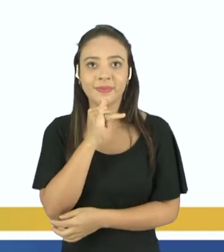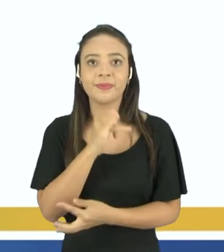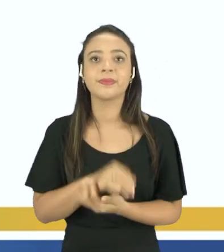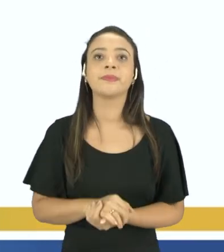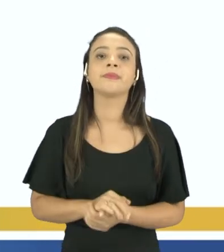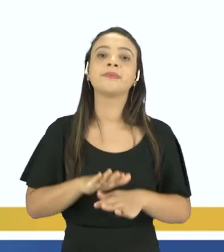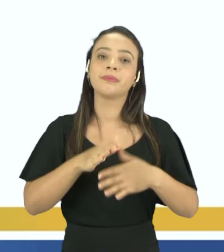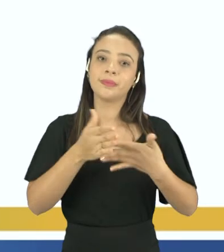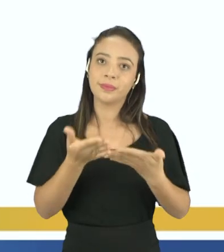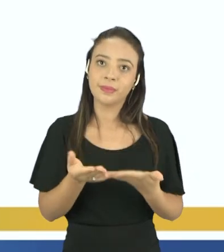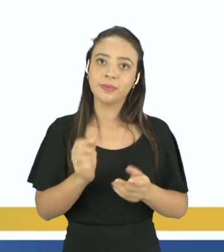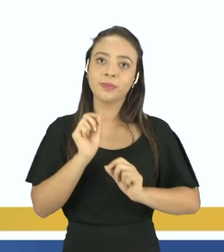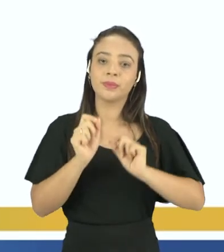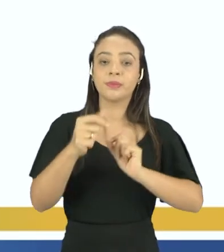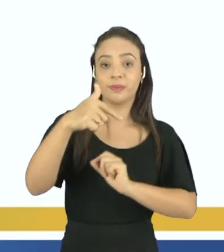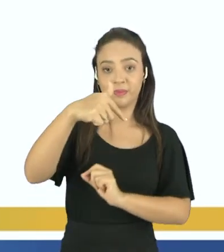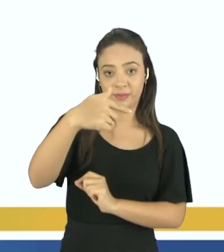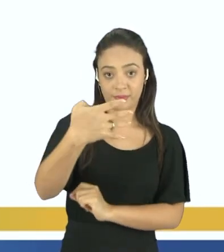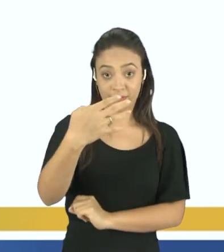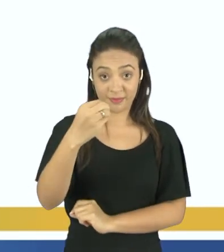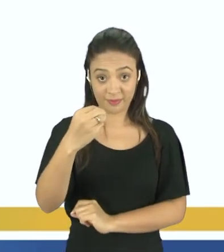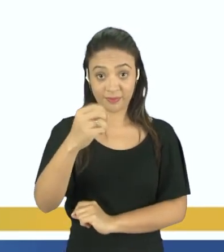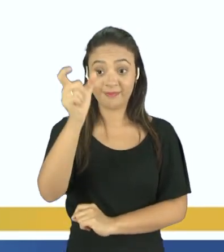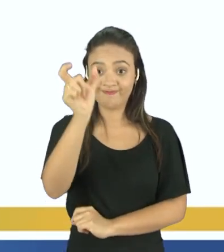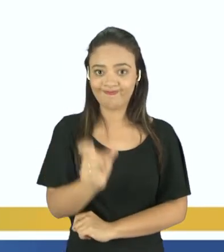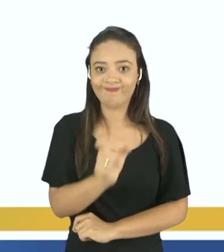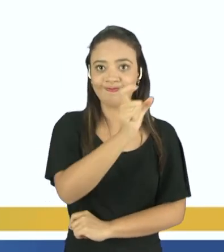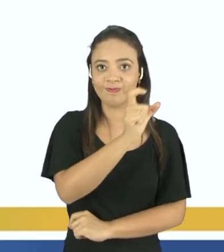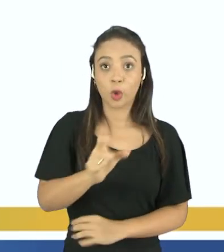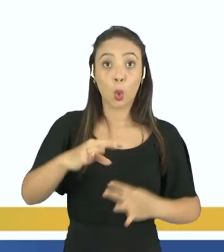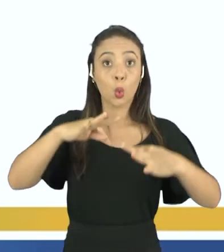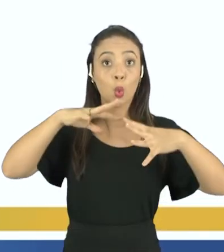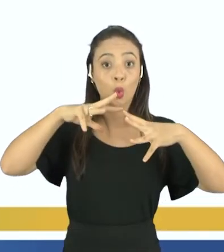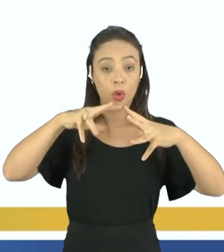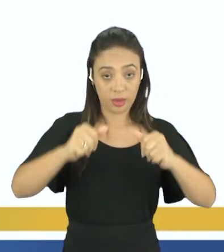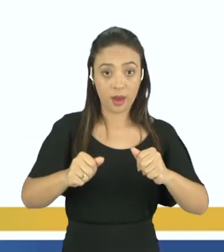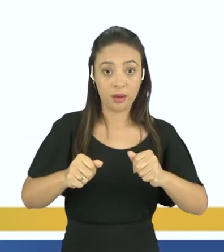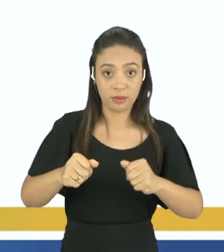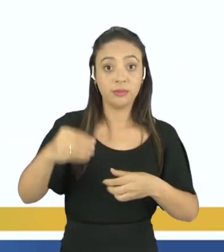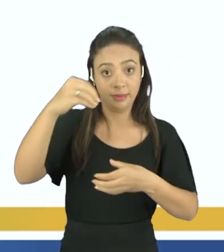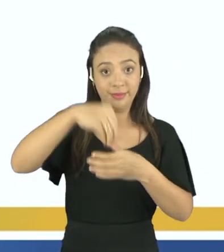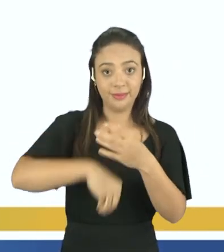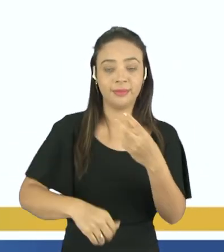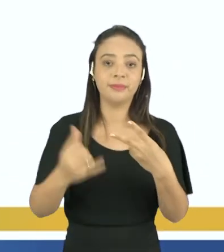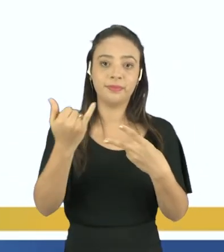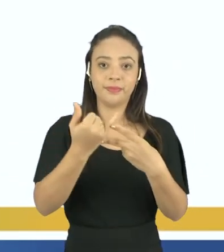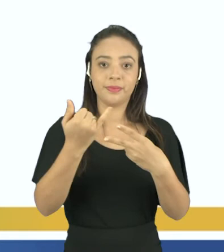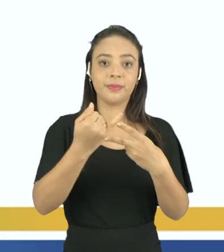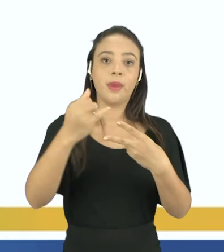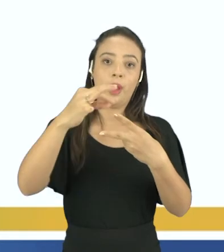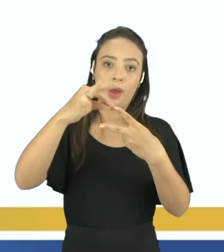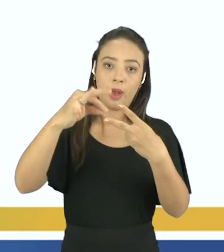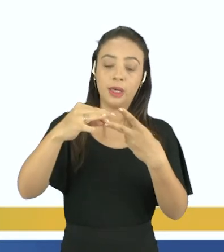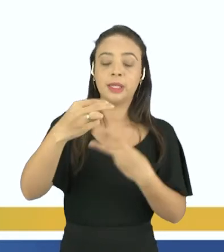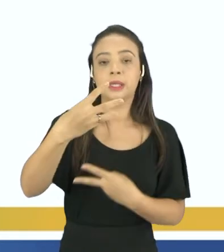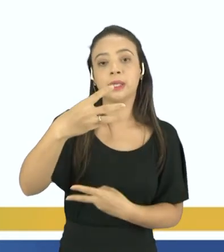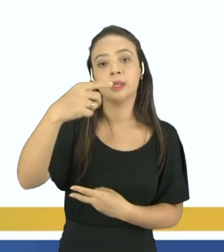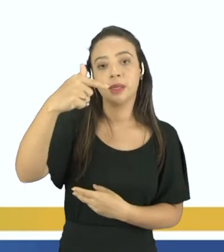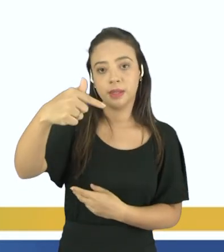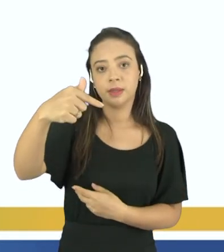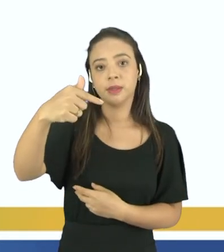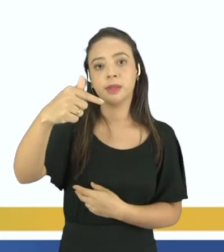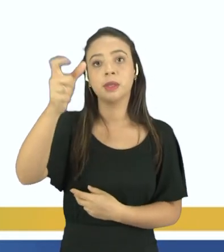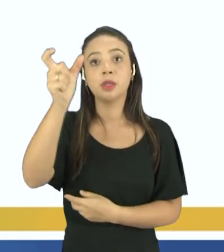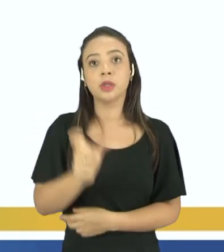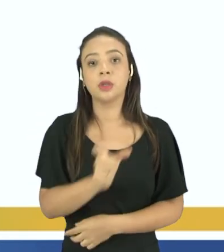Nós temos então 740 diagonais no total nem o seguro e 37 diagonais